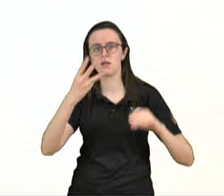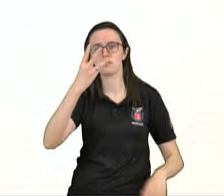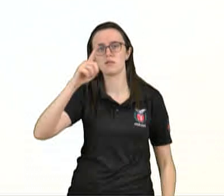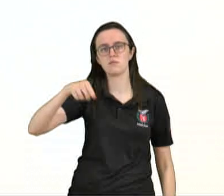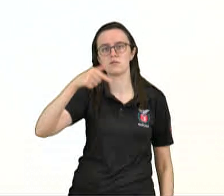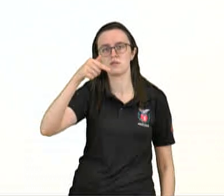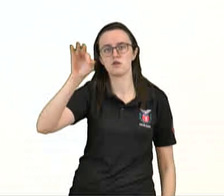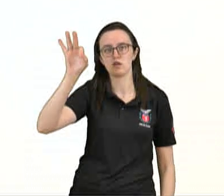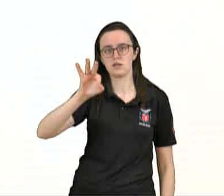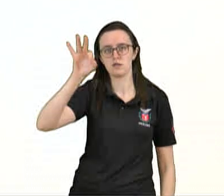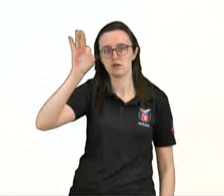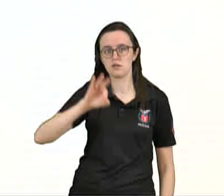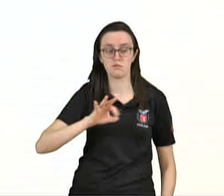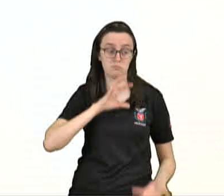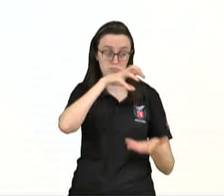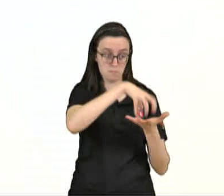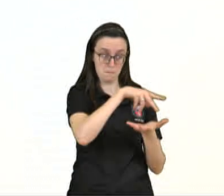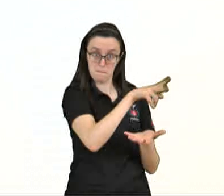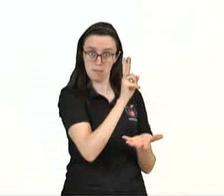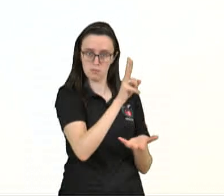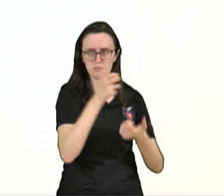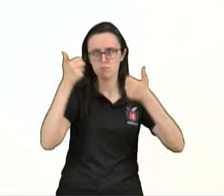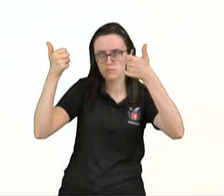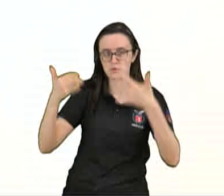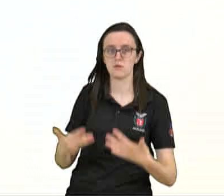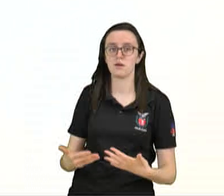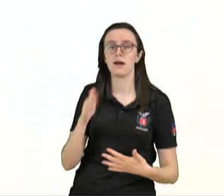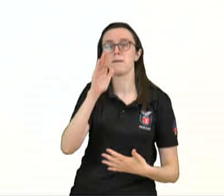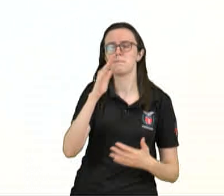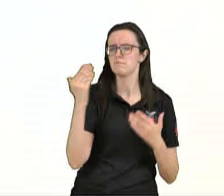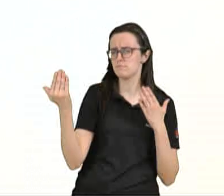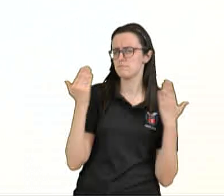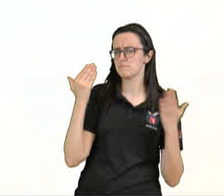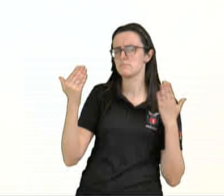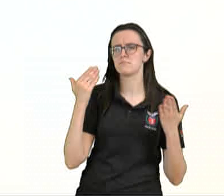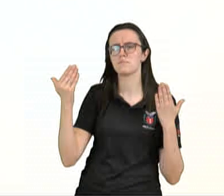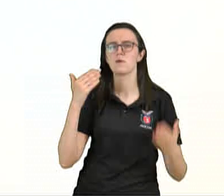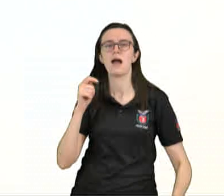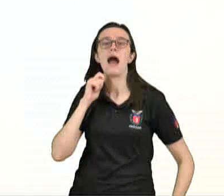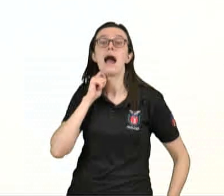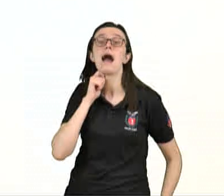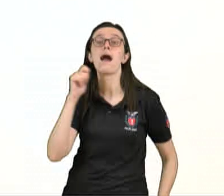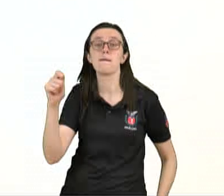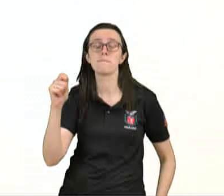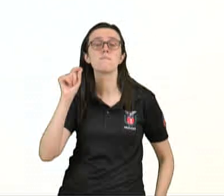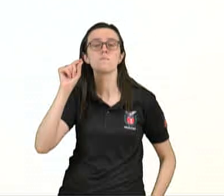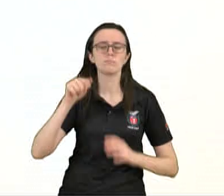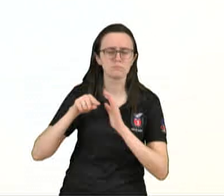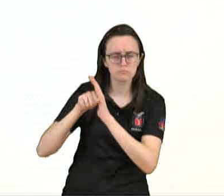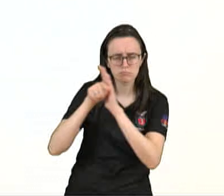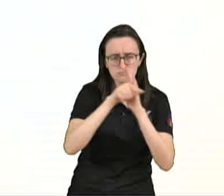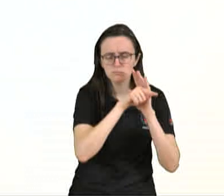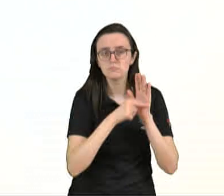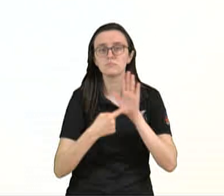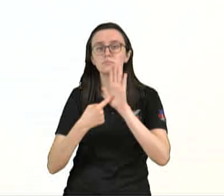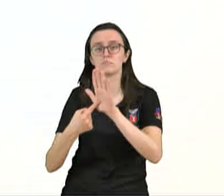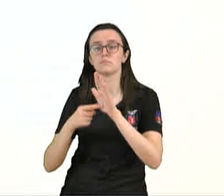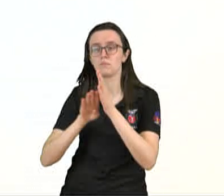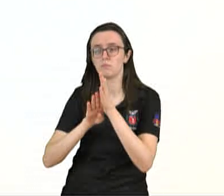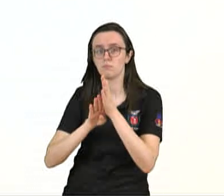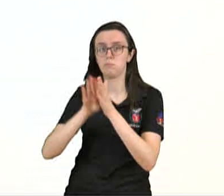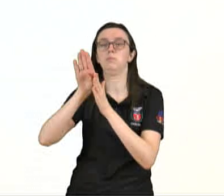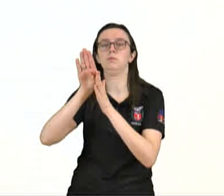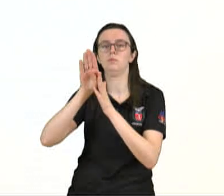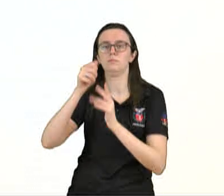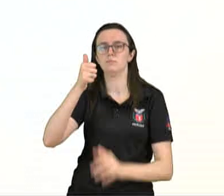3,7% segundo entidade. Em relação a abril, no entanto, pesquisa indicou aumento